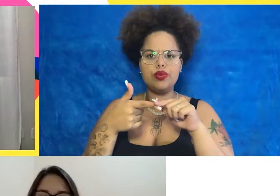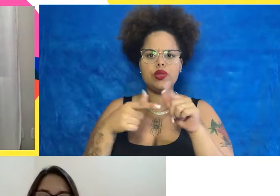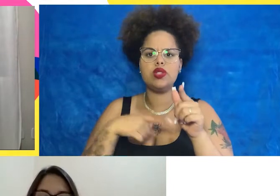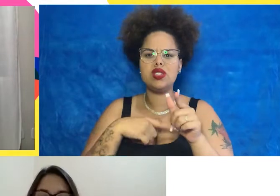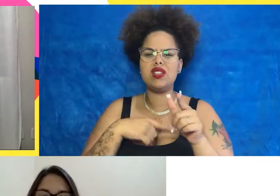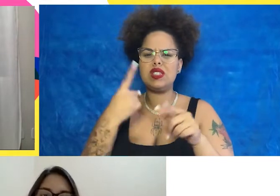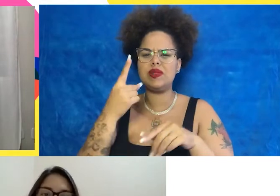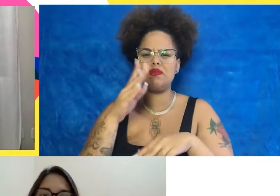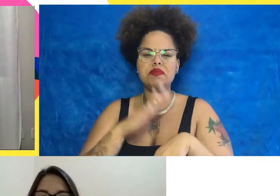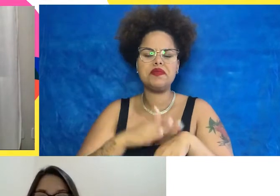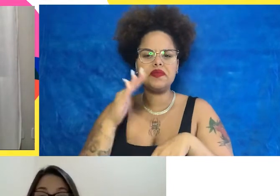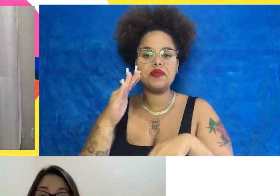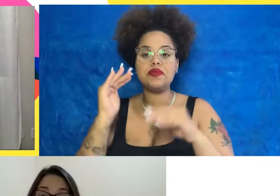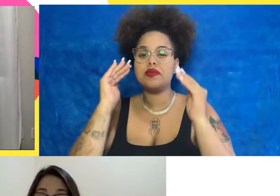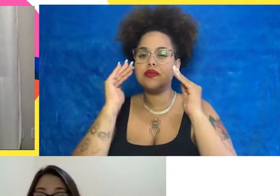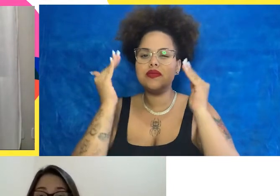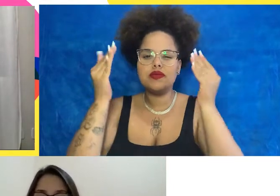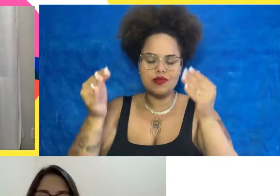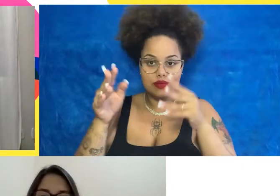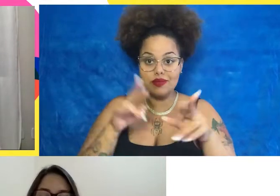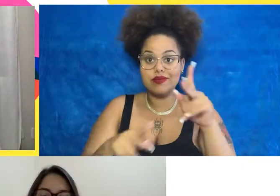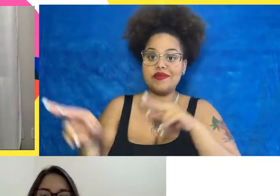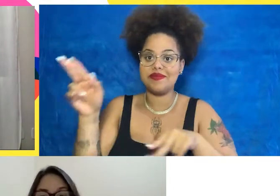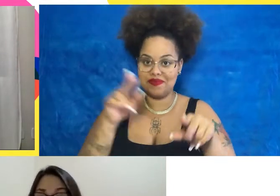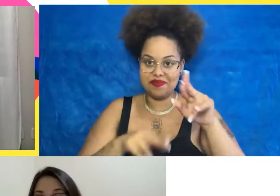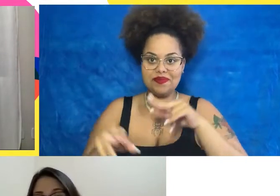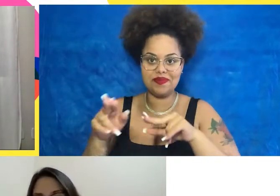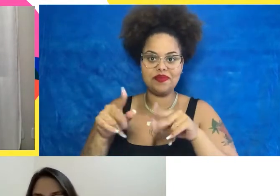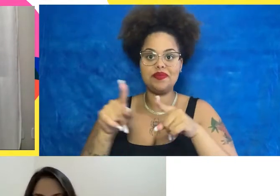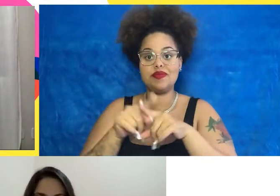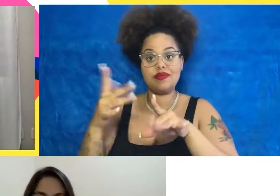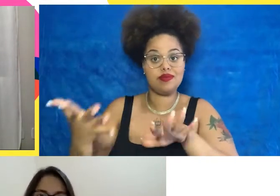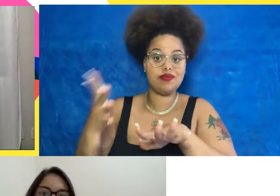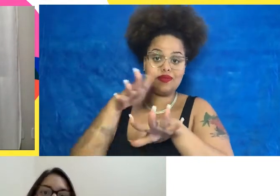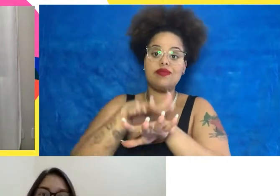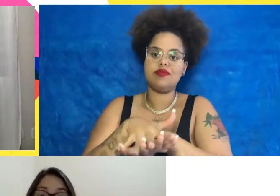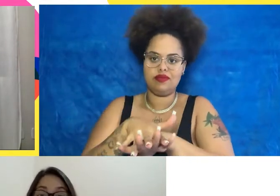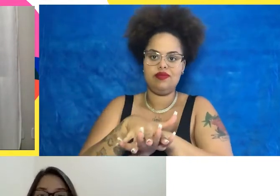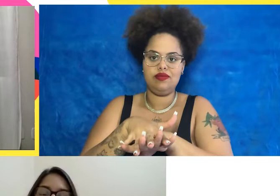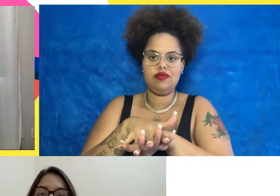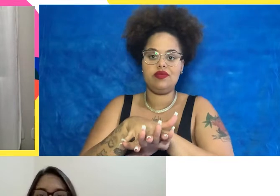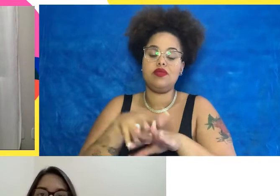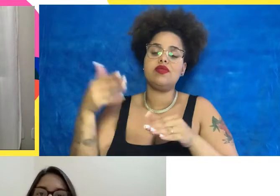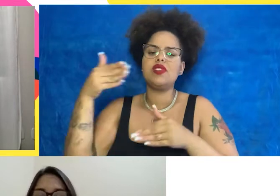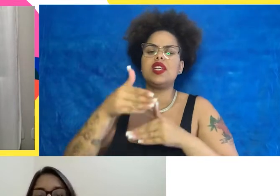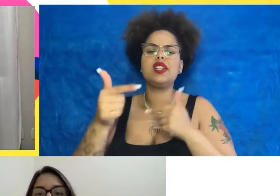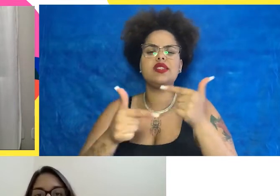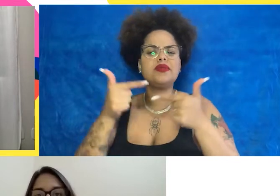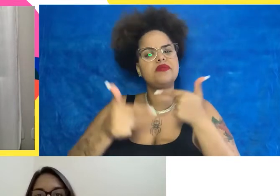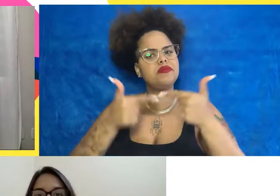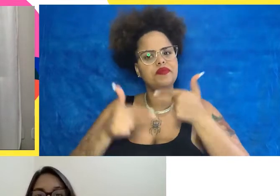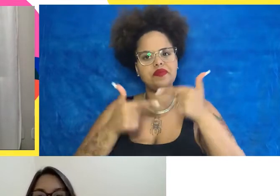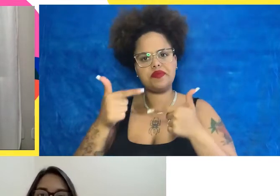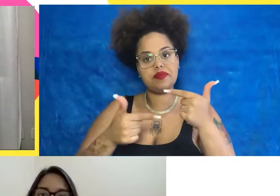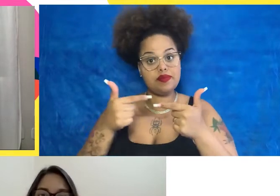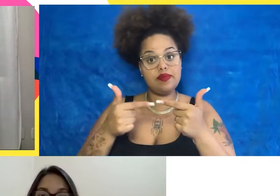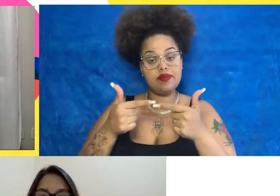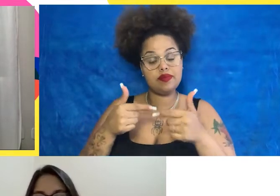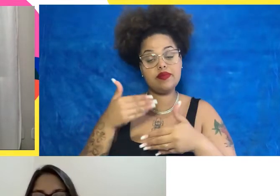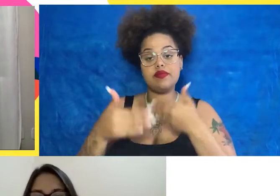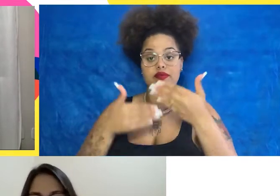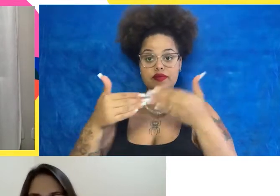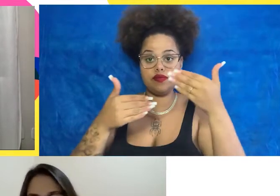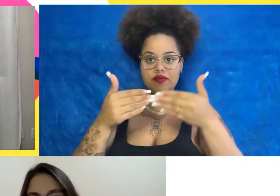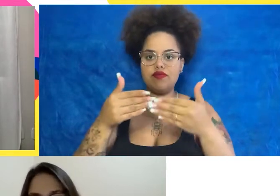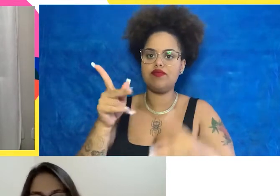uma pegada muito mais voltada para a diversidade e para a inclusão, né? E a gente vem trabalhando isso à medida que as